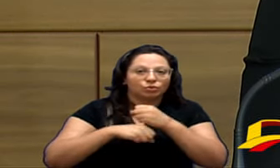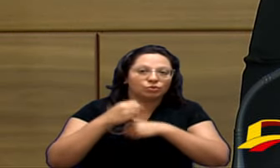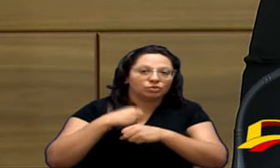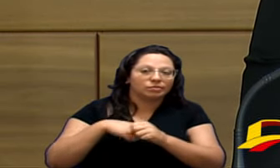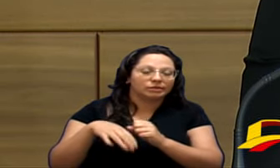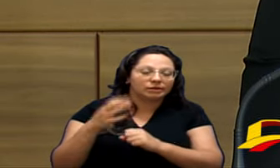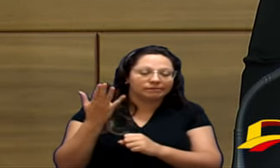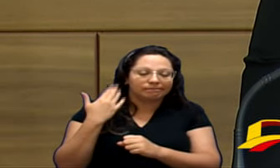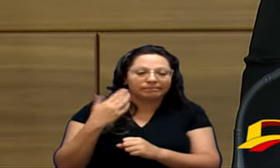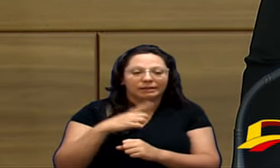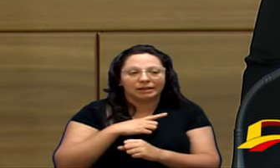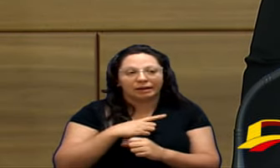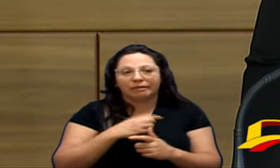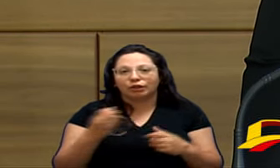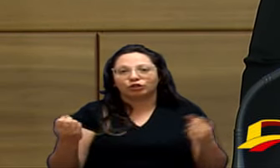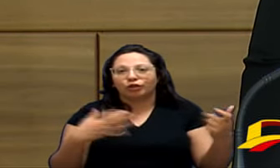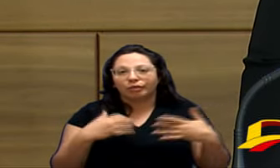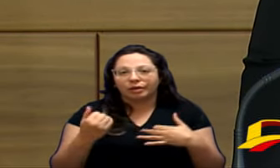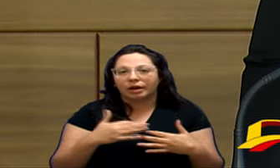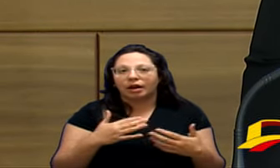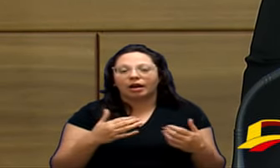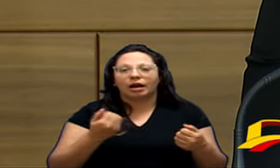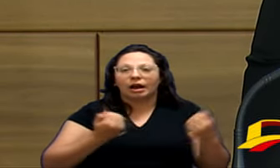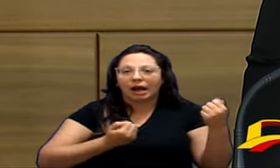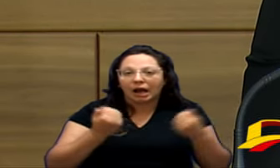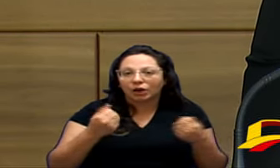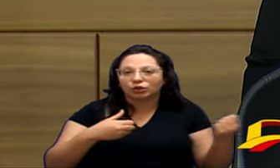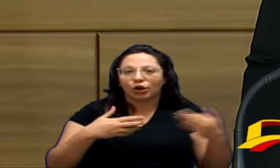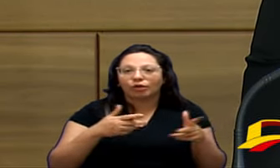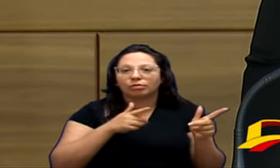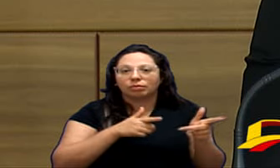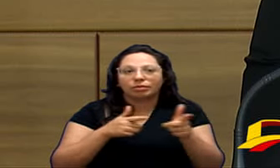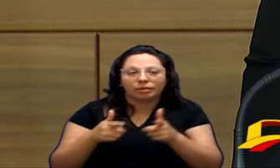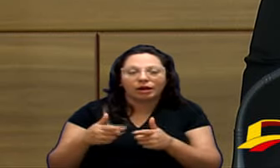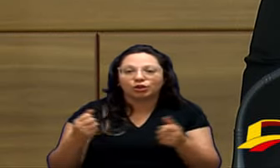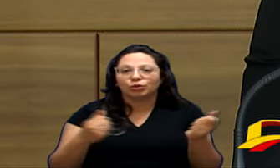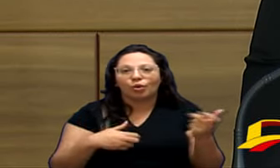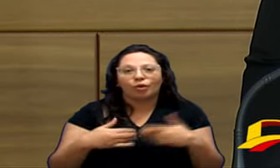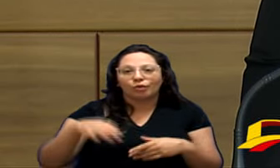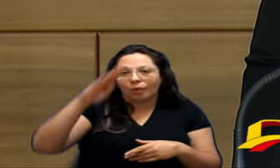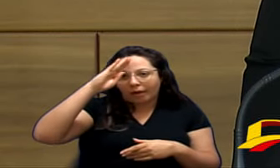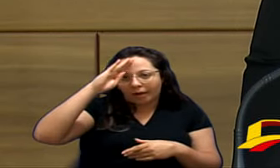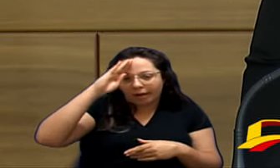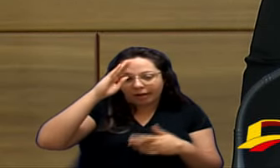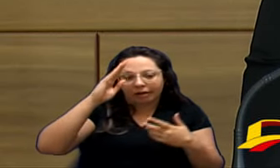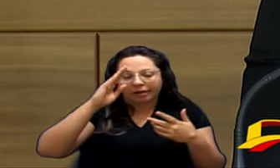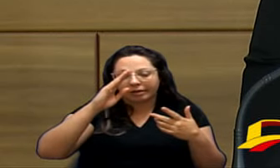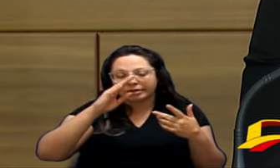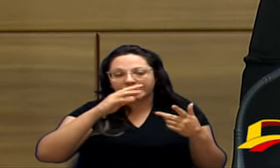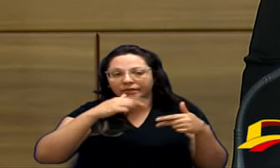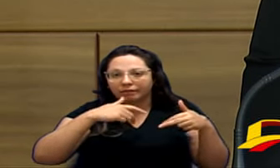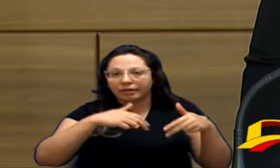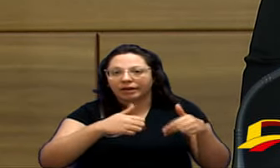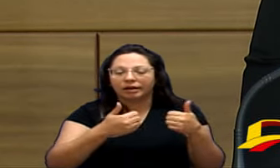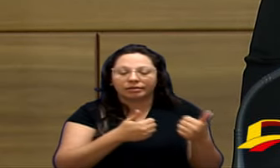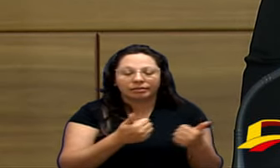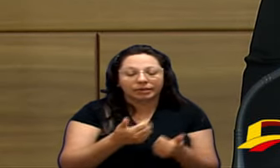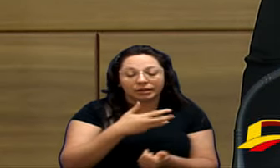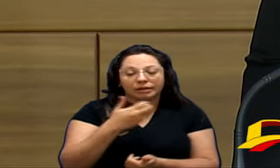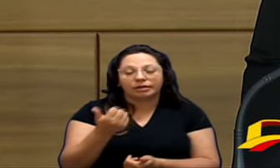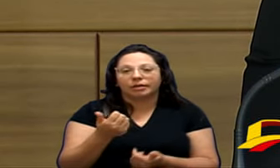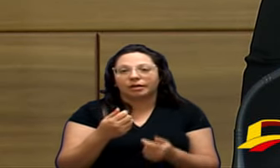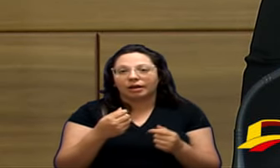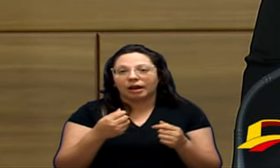modernização da frota modernização de armamento contratação de novos guardas civis são coisas aí que é eh a